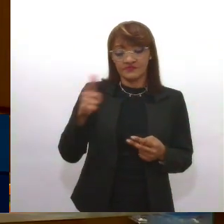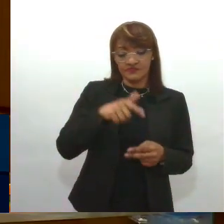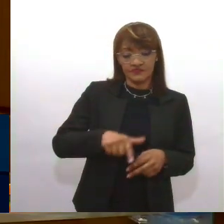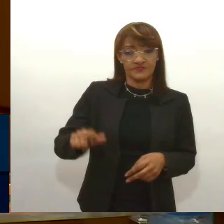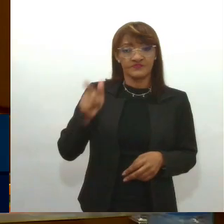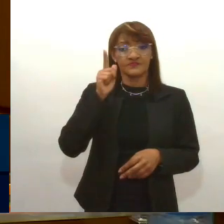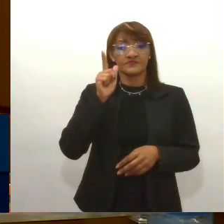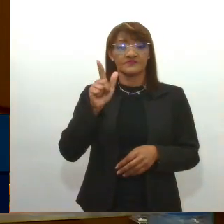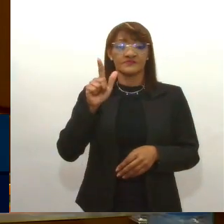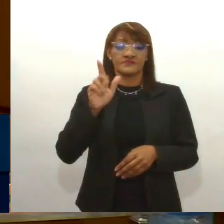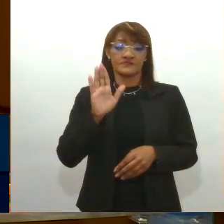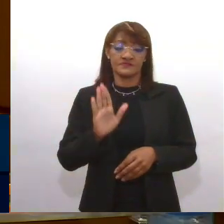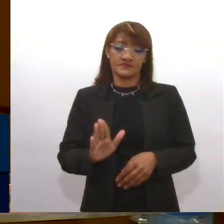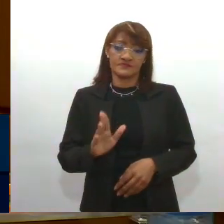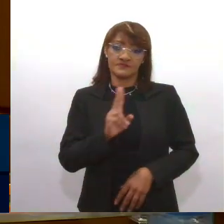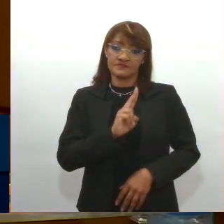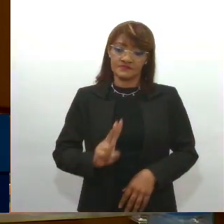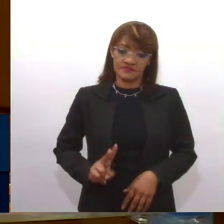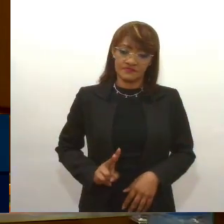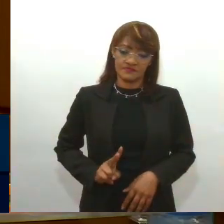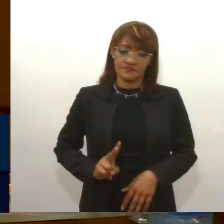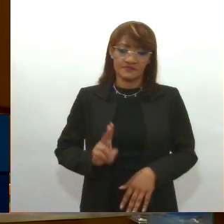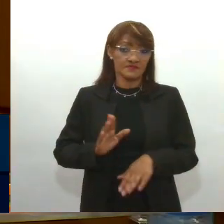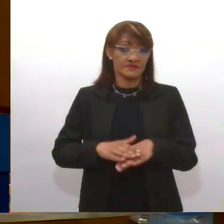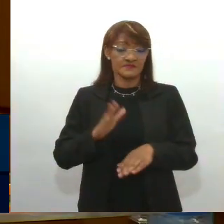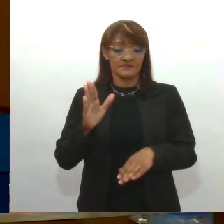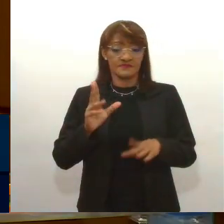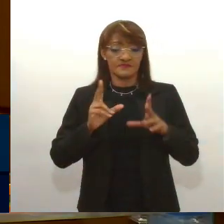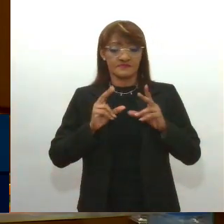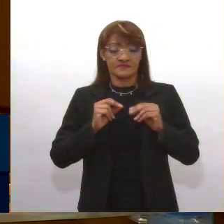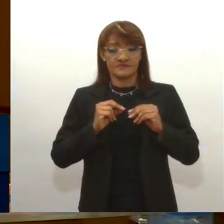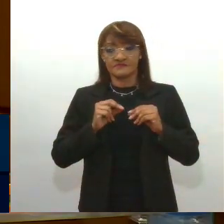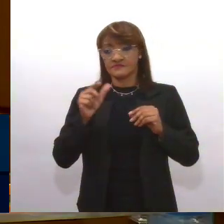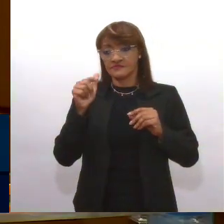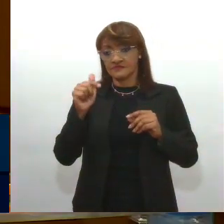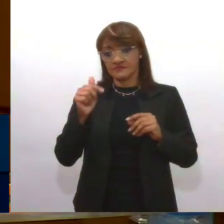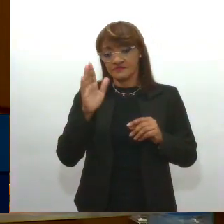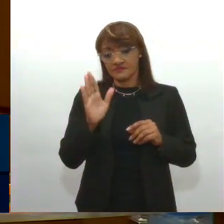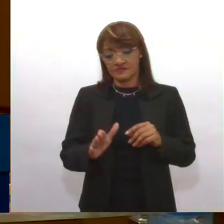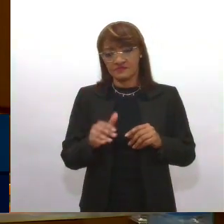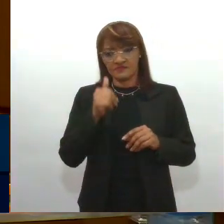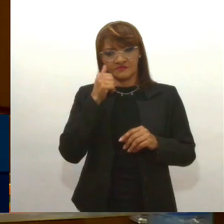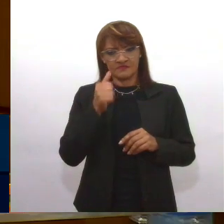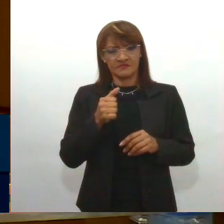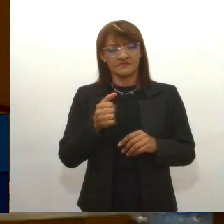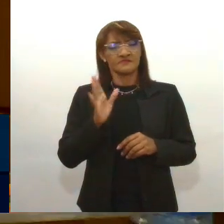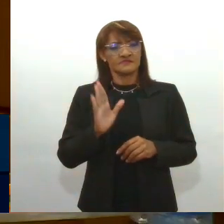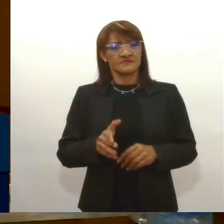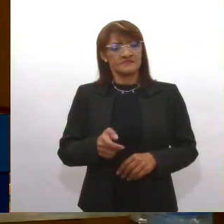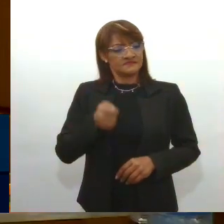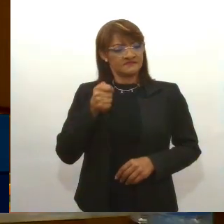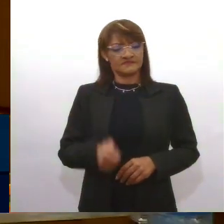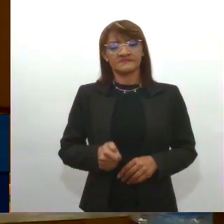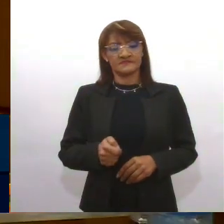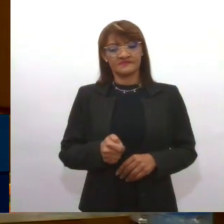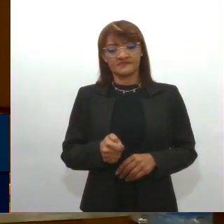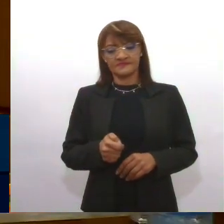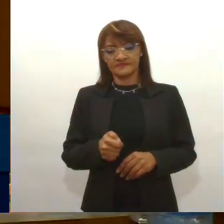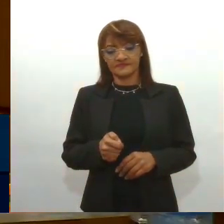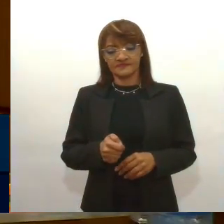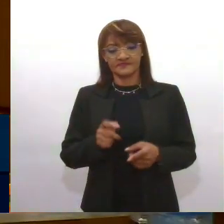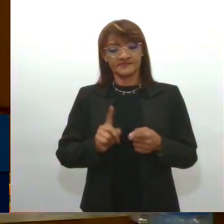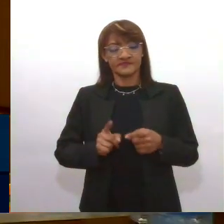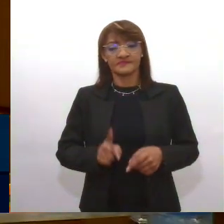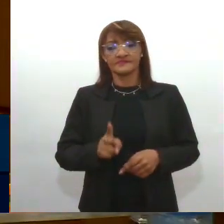votada uma mulher feminista socialista e aguerrida que nos enche de orgulho